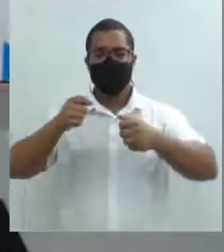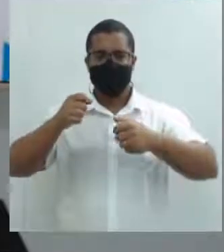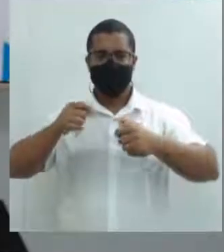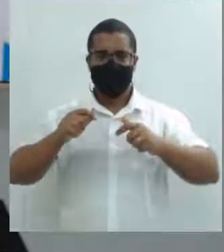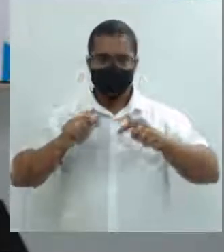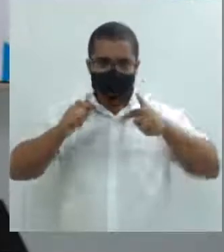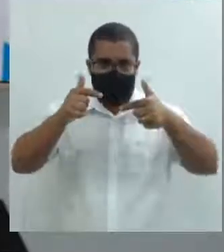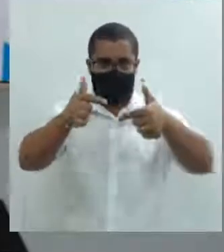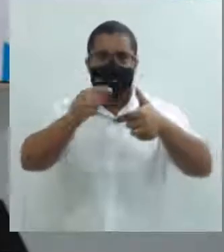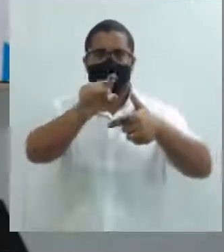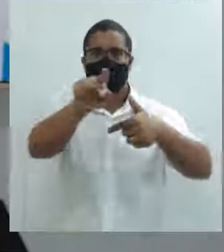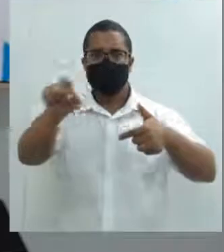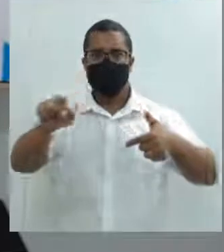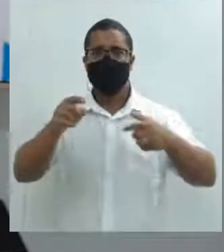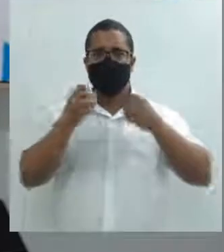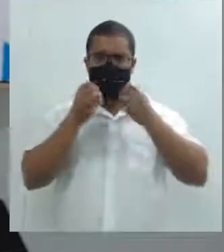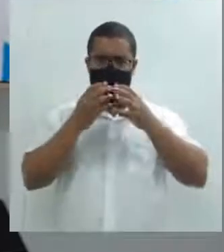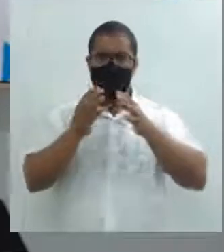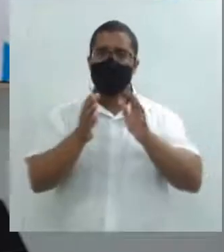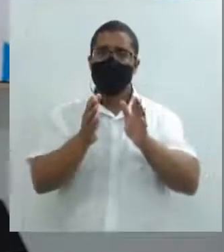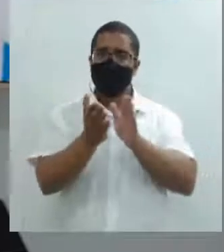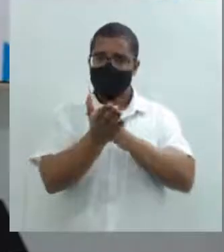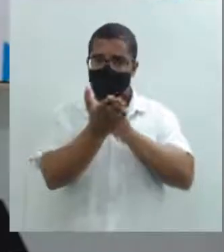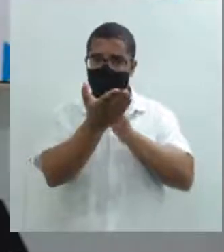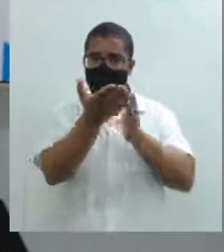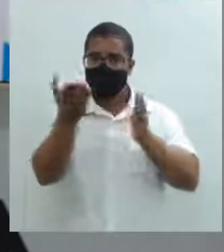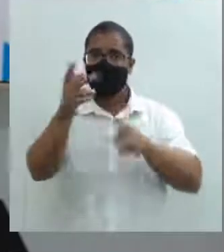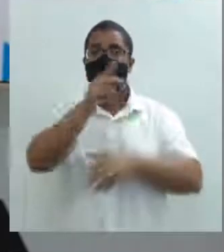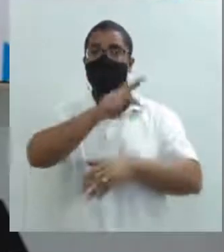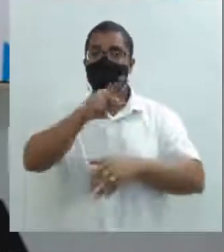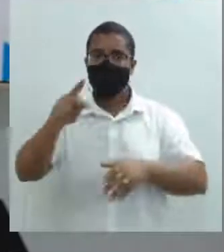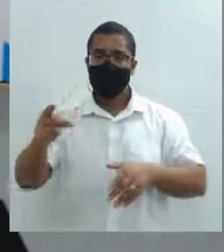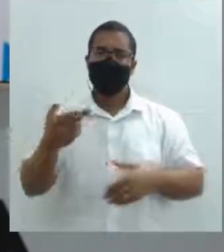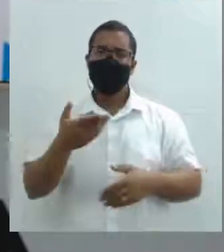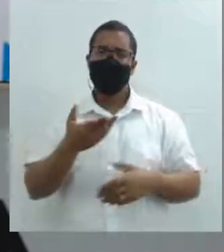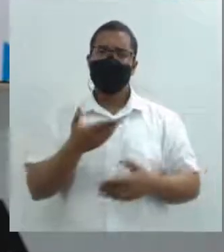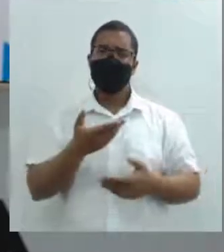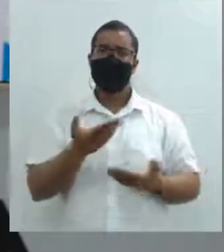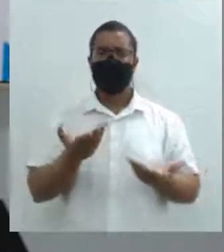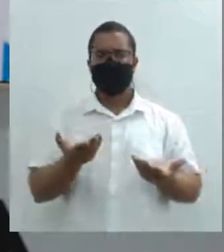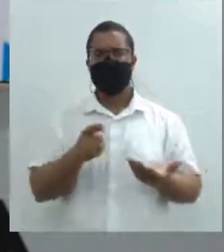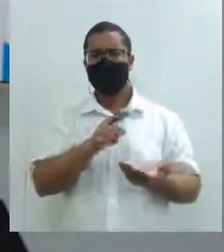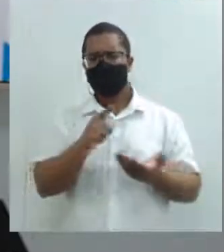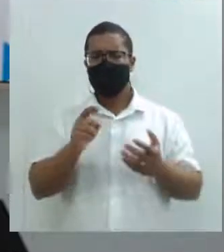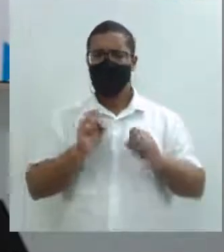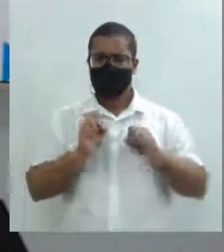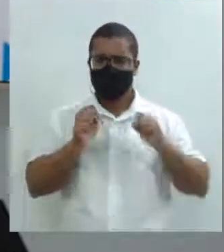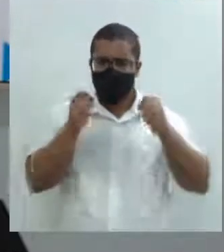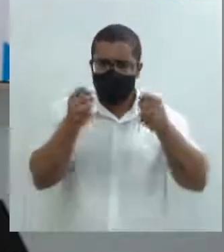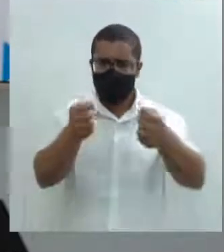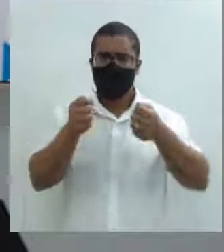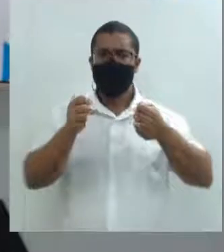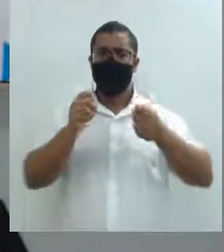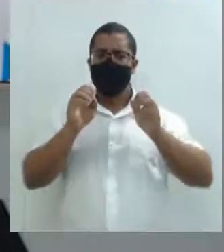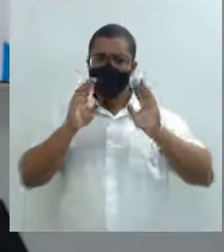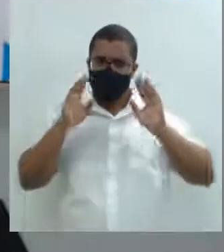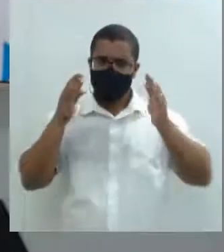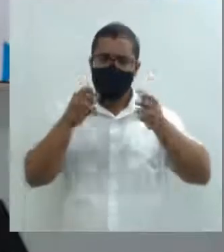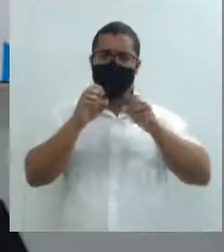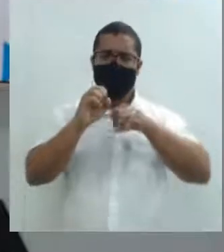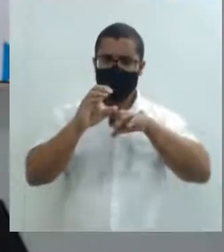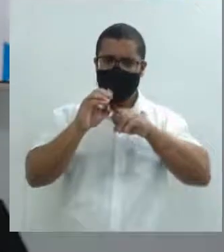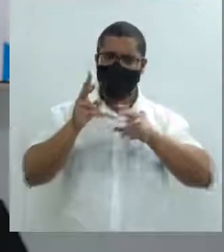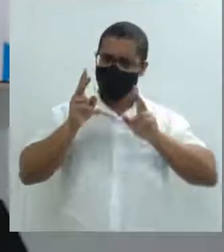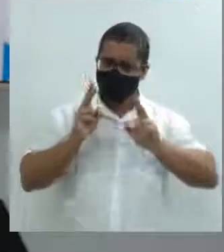parabenizar todos os meus colegas professores que nesse período tão difícil estão fazendo o possível para que a educação não